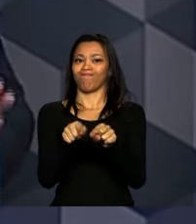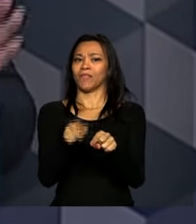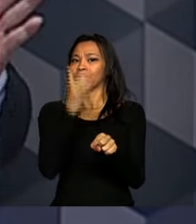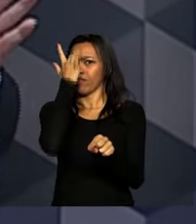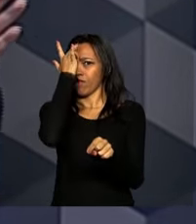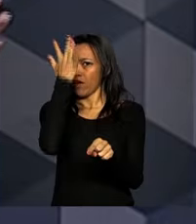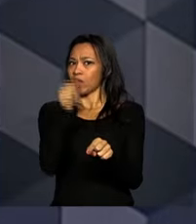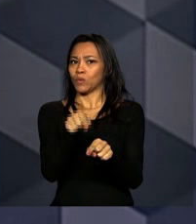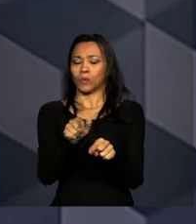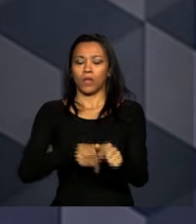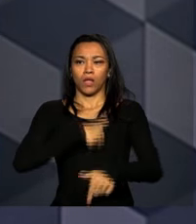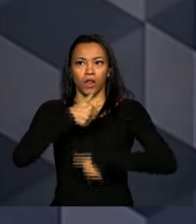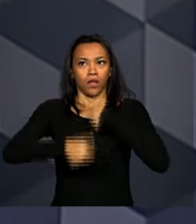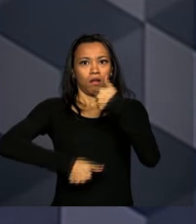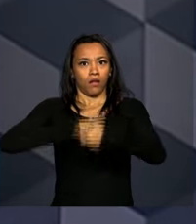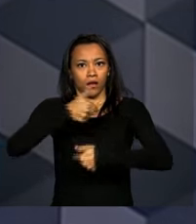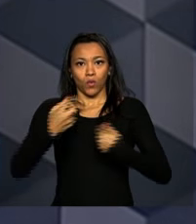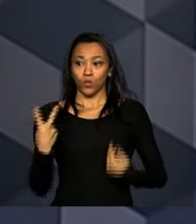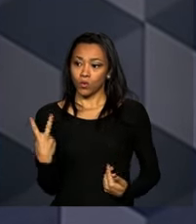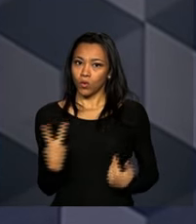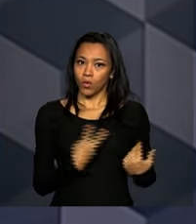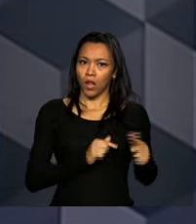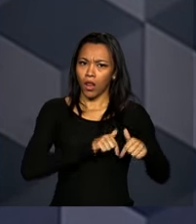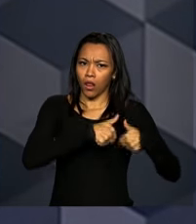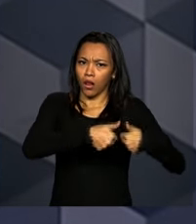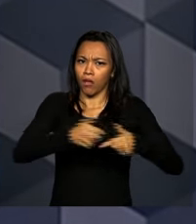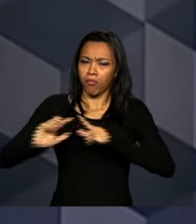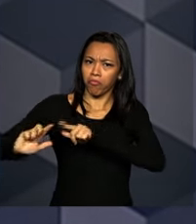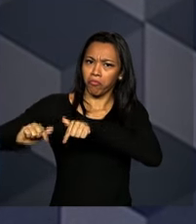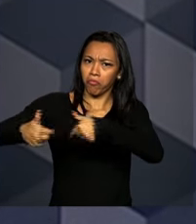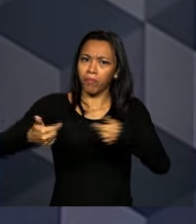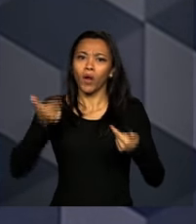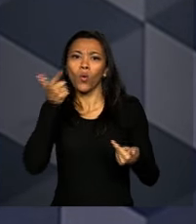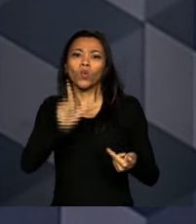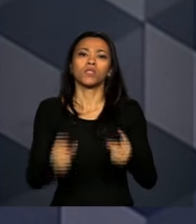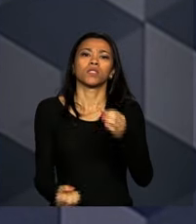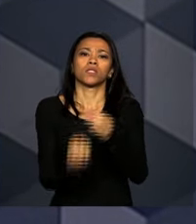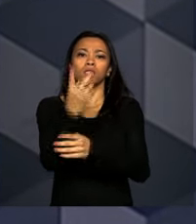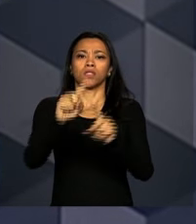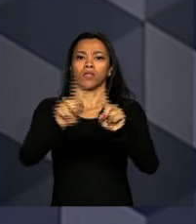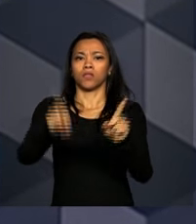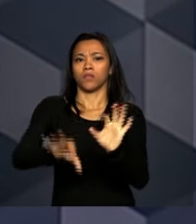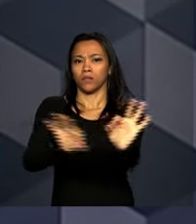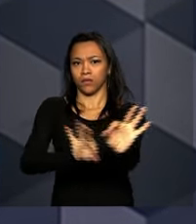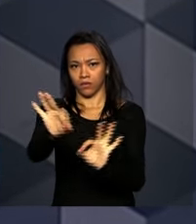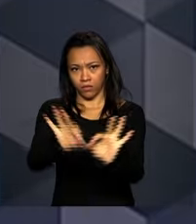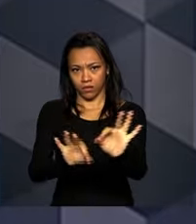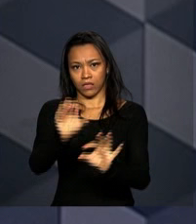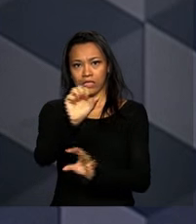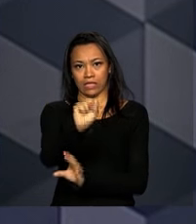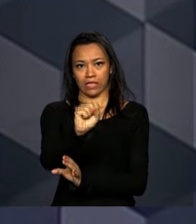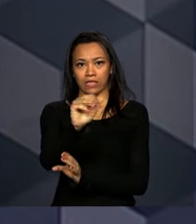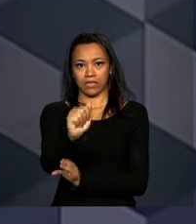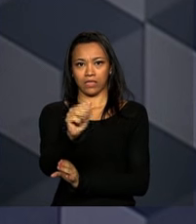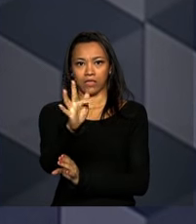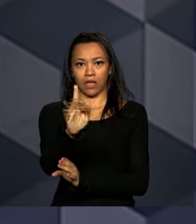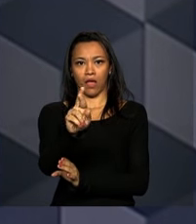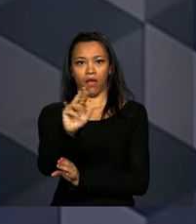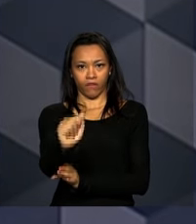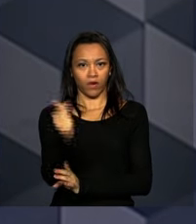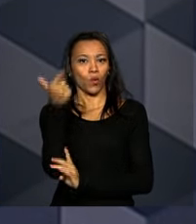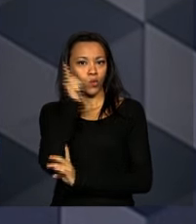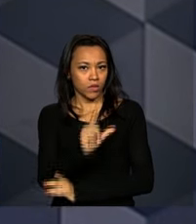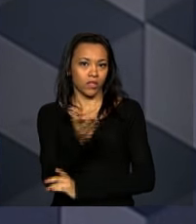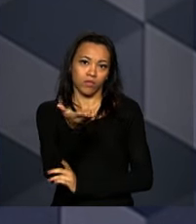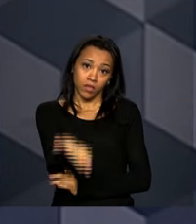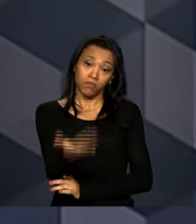trabalhou muito para que tivéssemos um avanço ao invés de um recuo. E conquistamos esse avanço. Temos